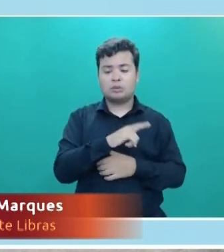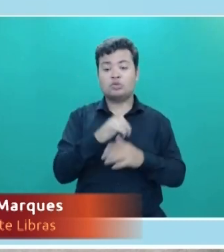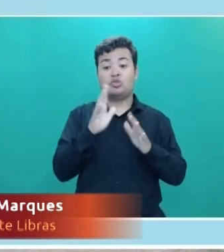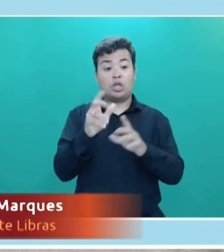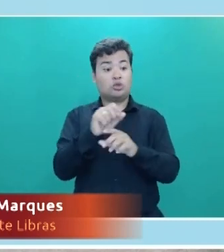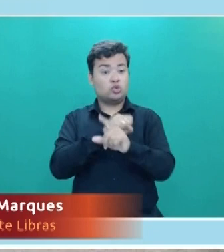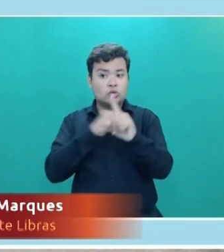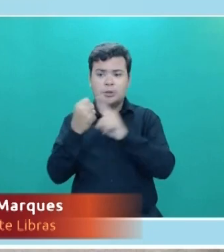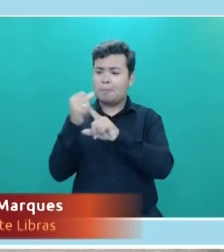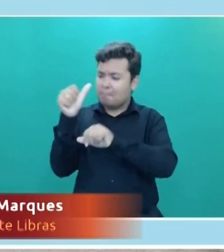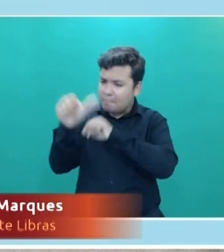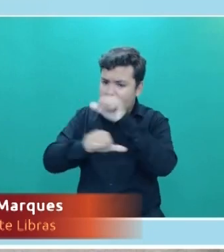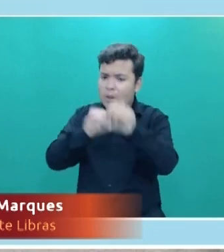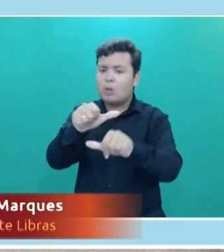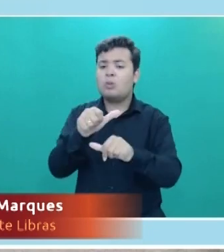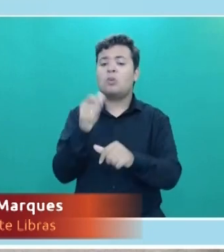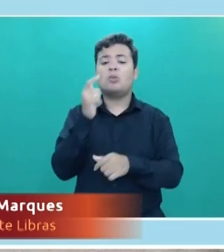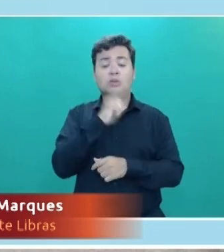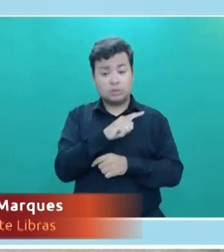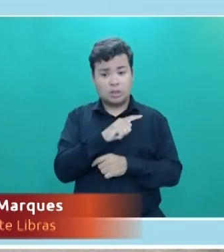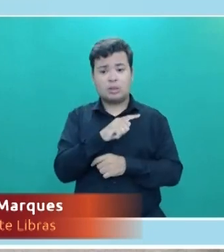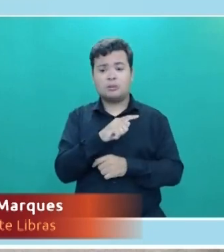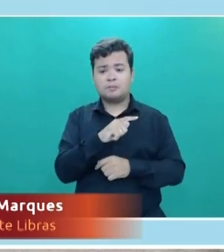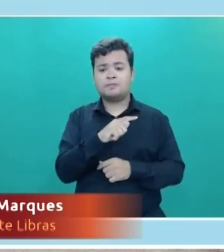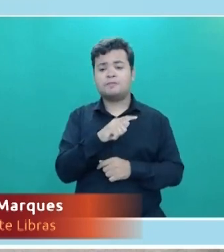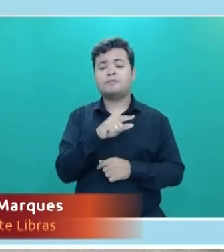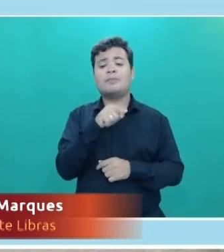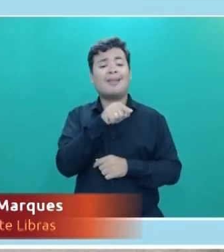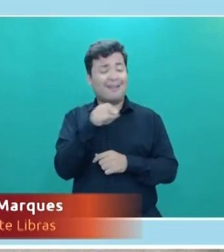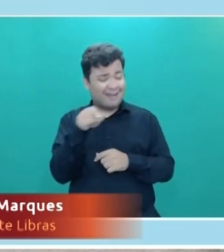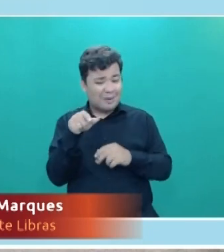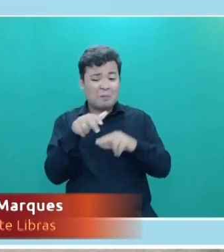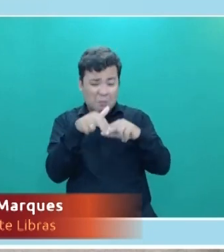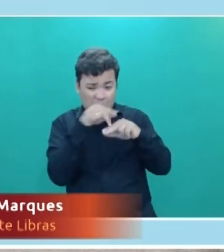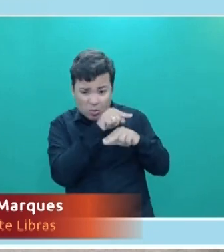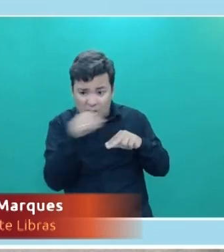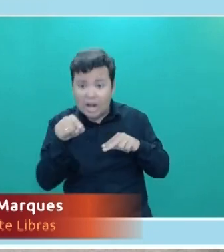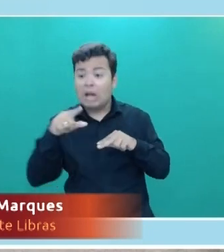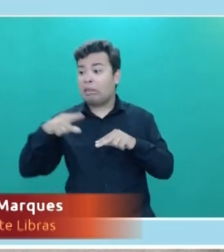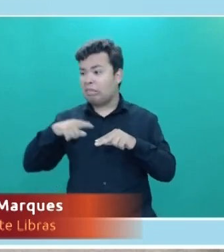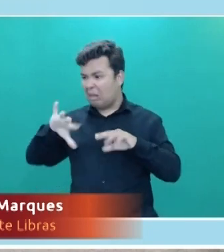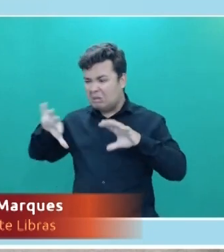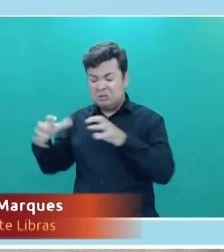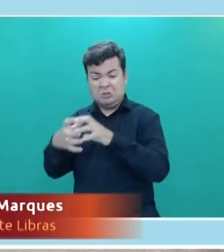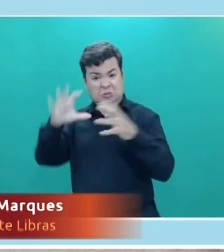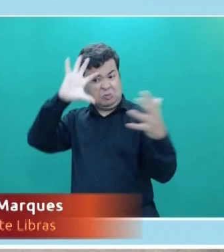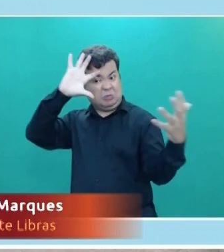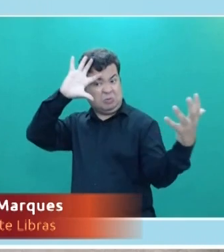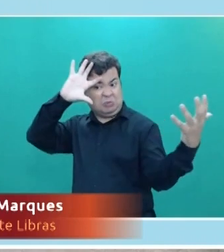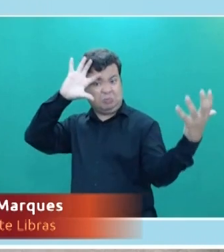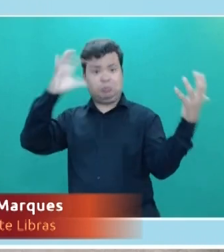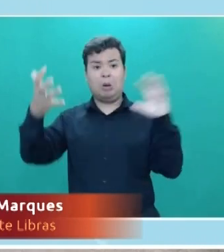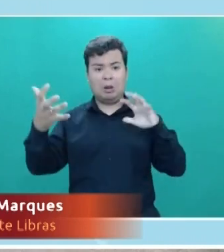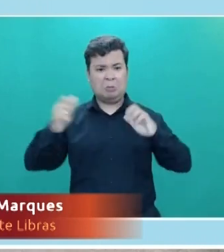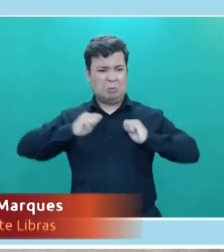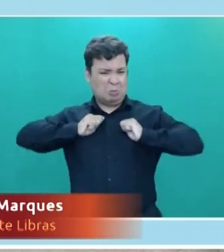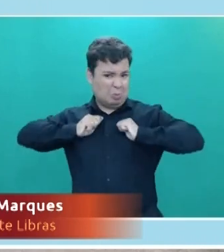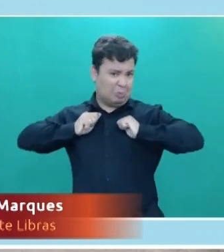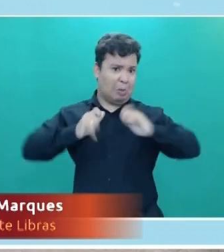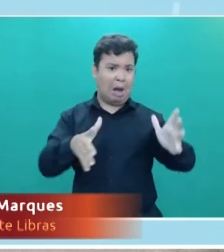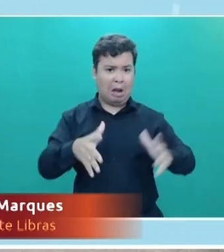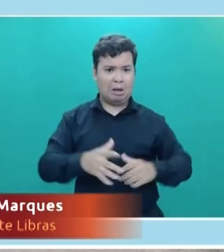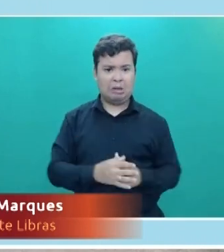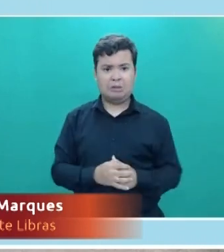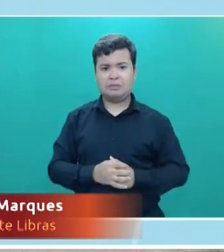ainda estamos num mundo em transformação, que causa essa contrarreação, né? Então, eles surgem como que na esteira,